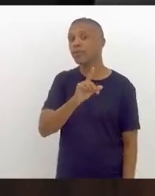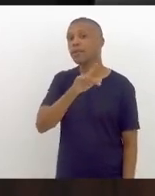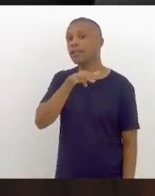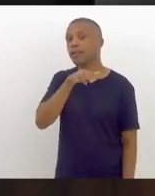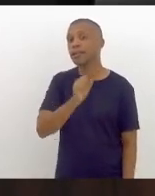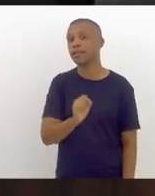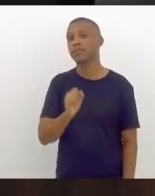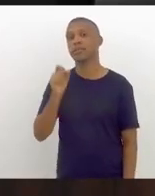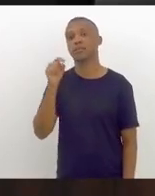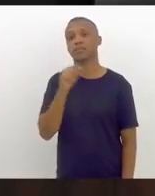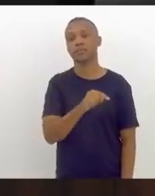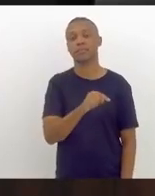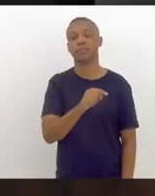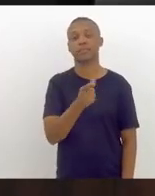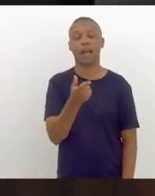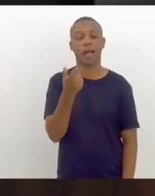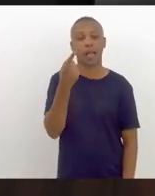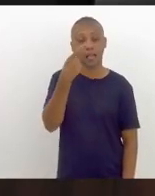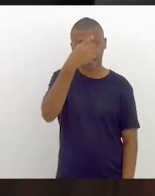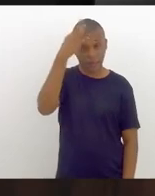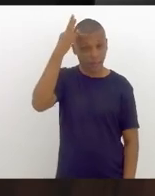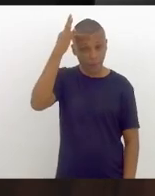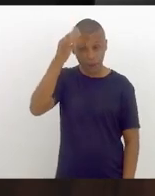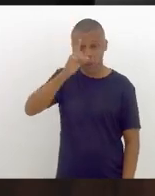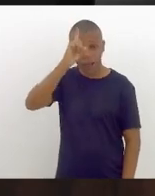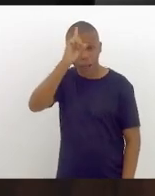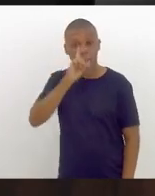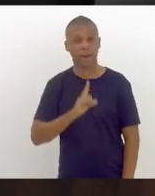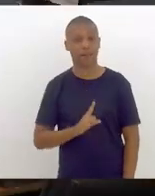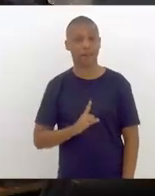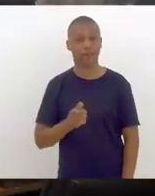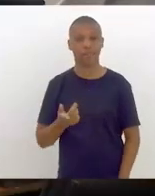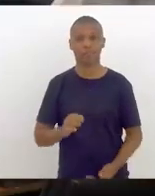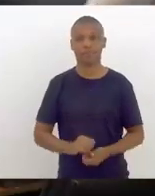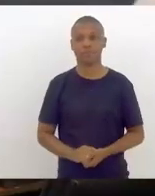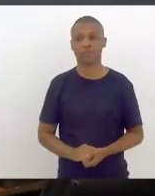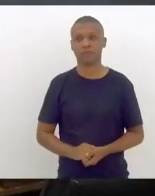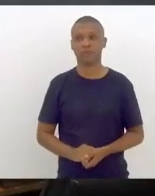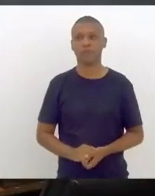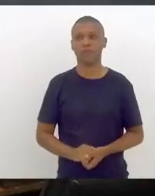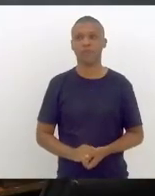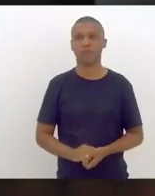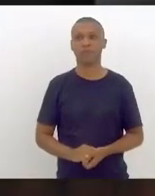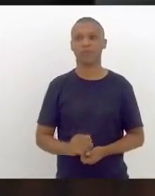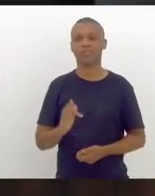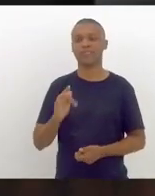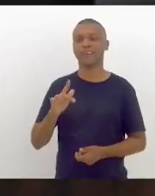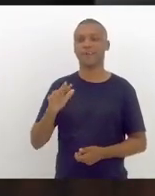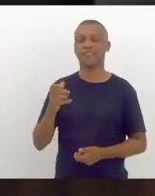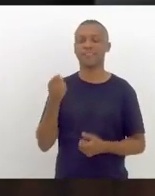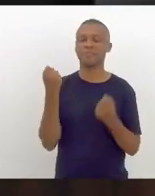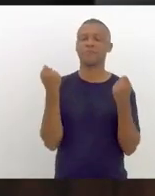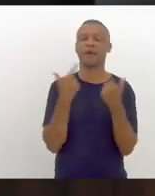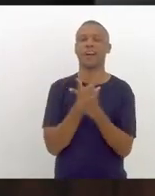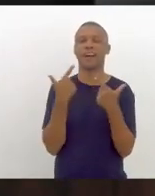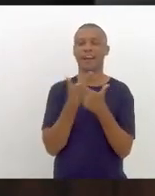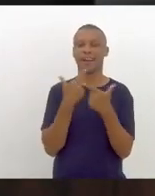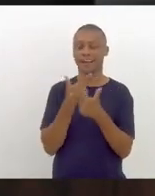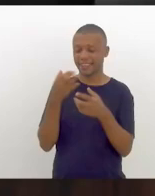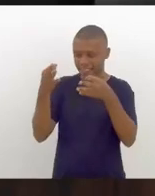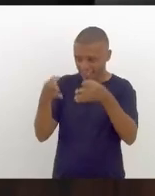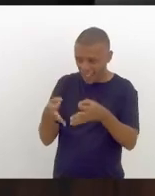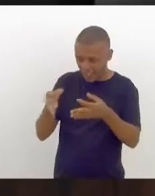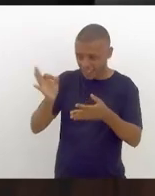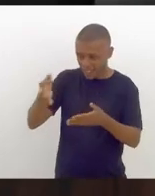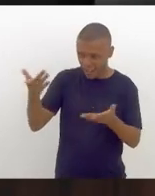Dionísio você perdeu Flavinha tá rindo lá tá certo é isso